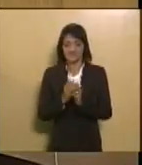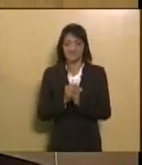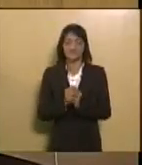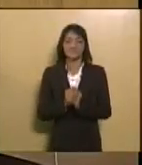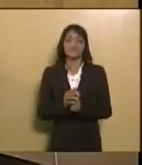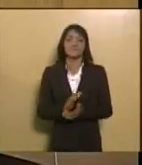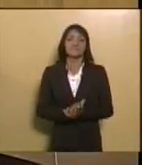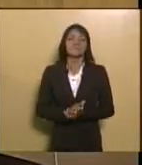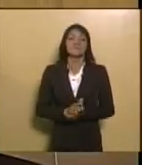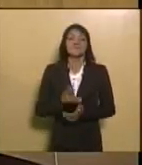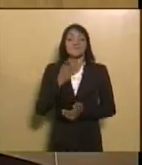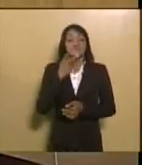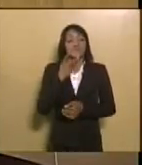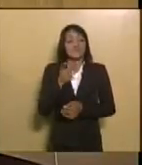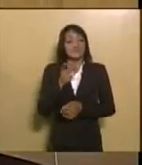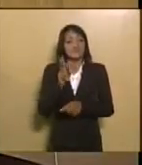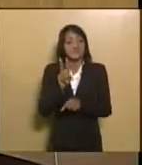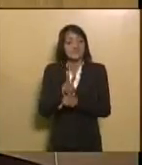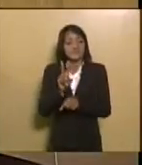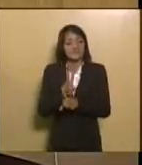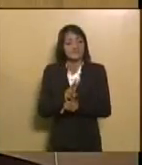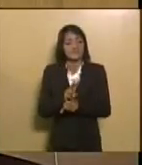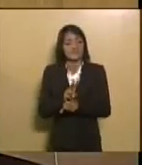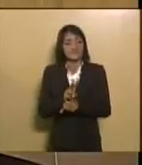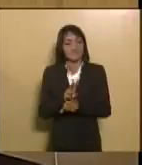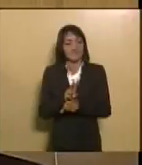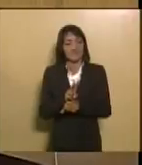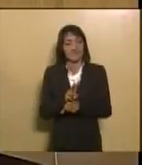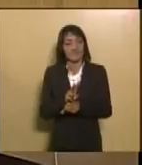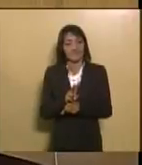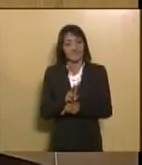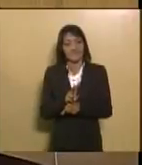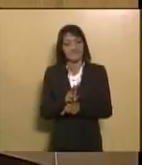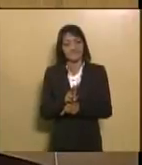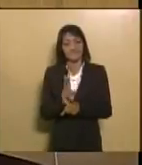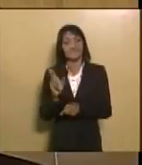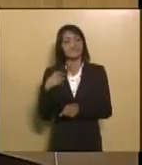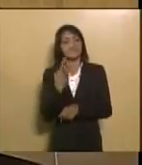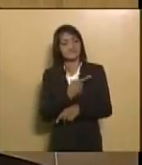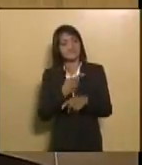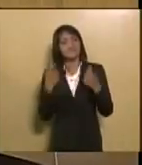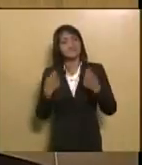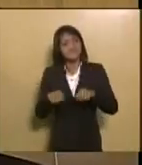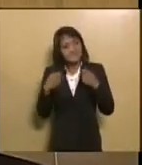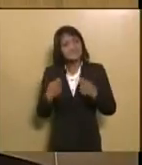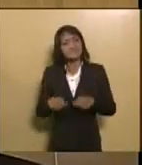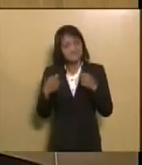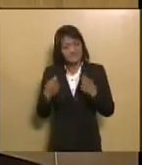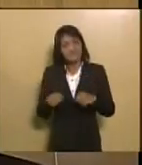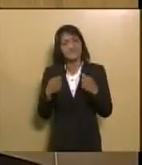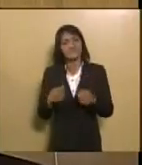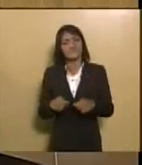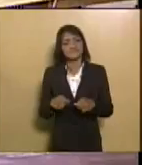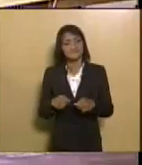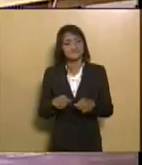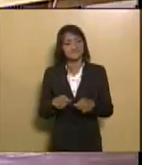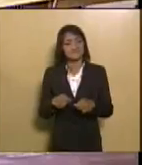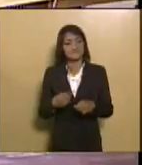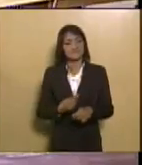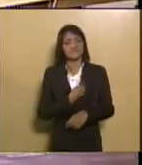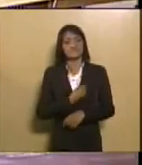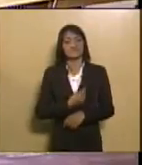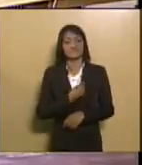Fala de proteção, fala de livramento. E nós precisamos muito no nosso estado